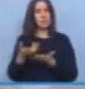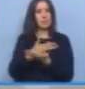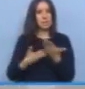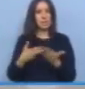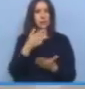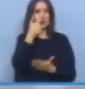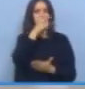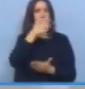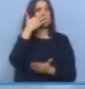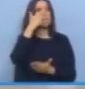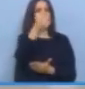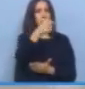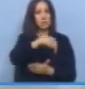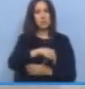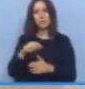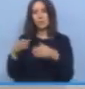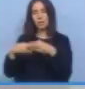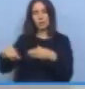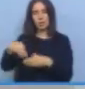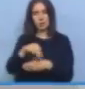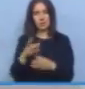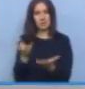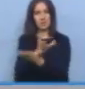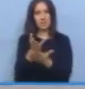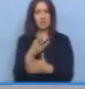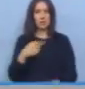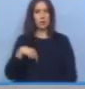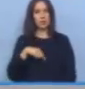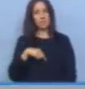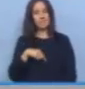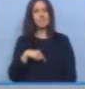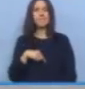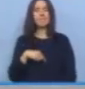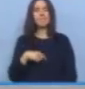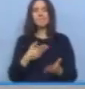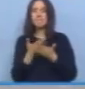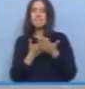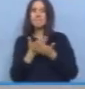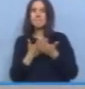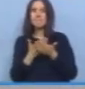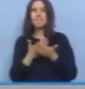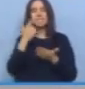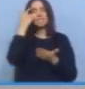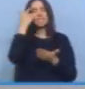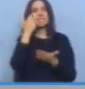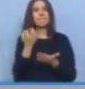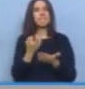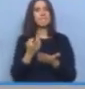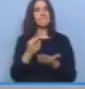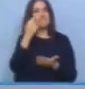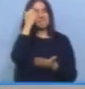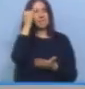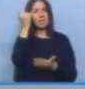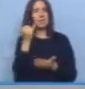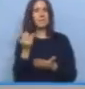e comunidades locais. E nós, depois de batermos umas bolas, chegámos a esta ideia do